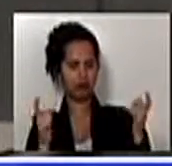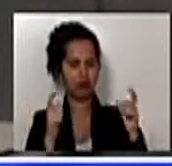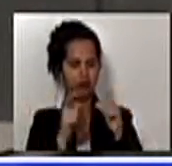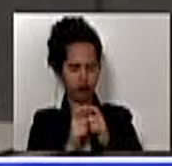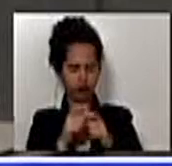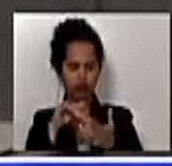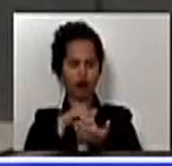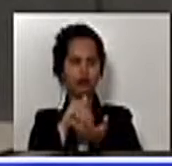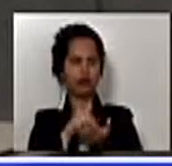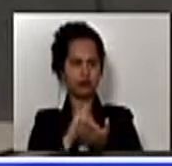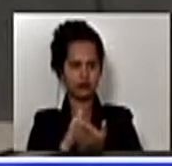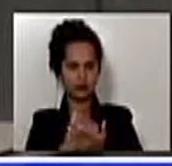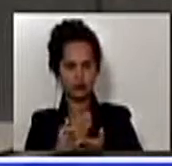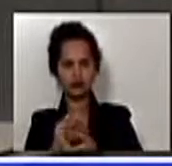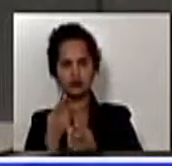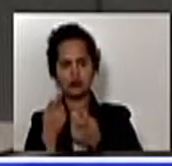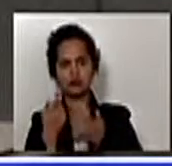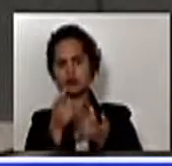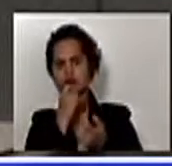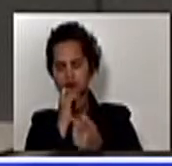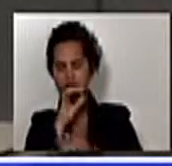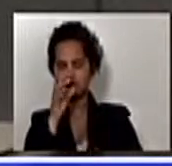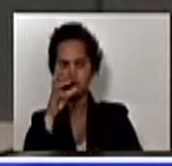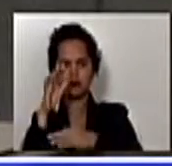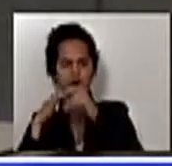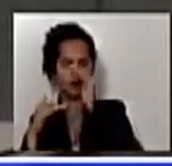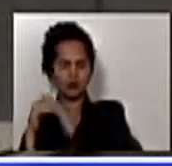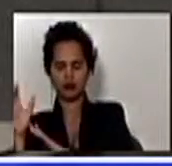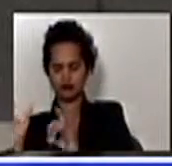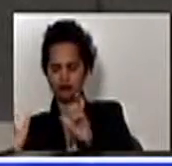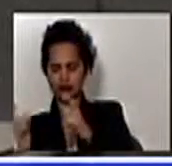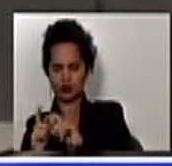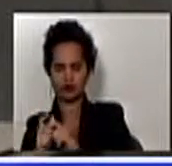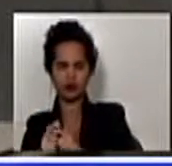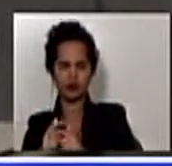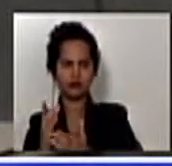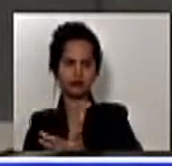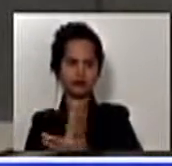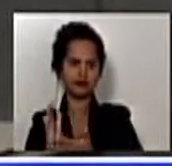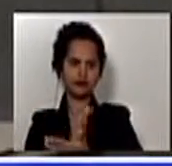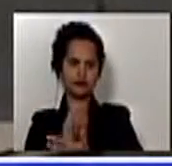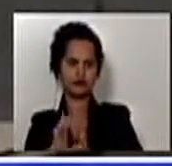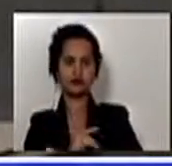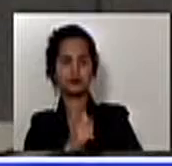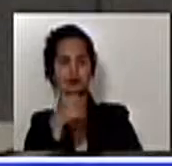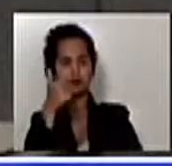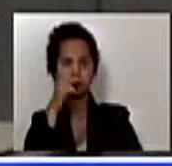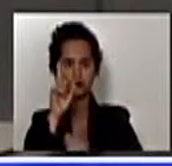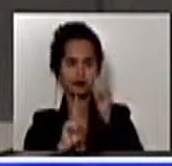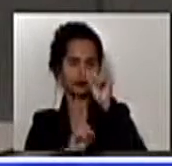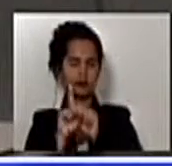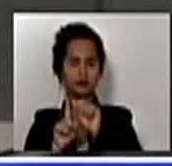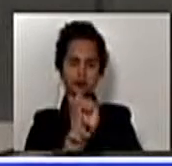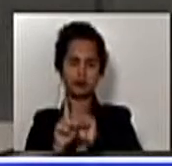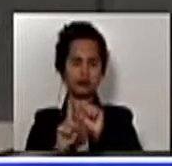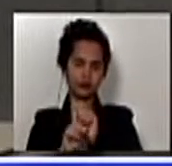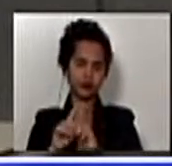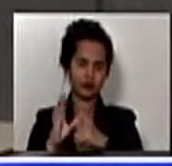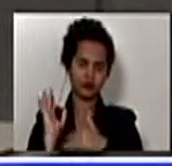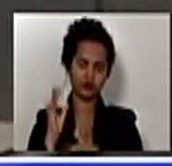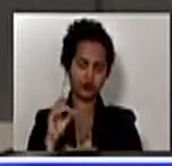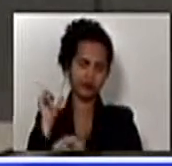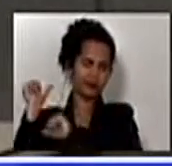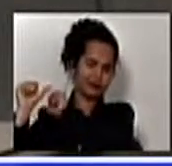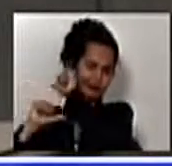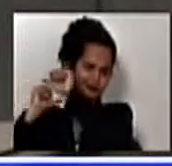de cargos comissionados. O governo começou o ano, já no primeiro mês, né, e já vinha na fase de